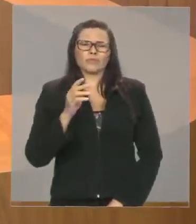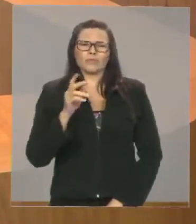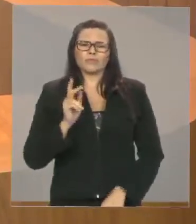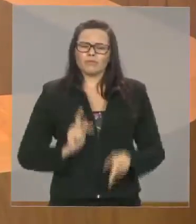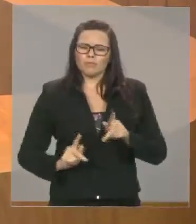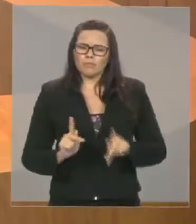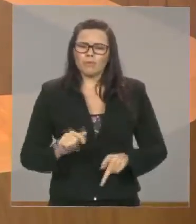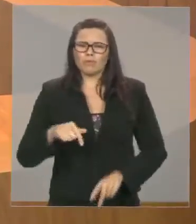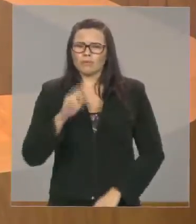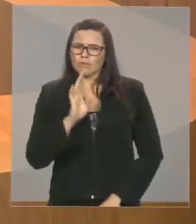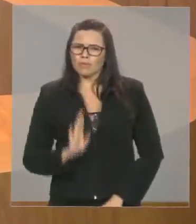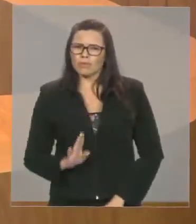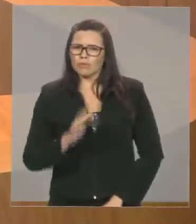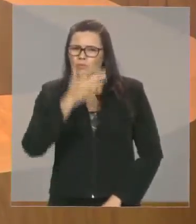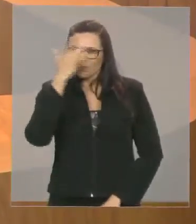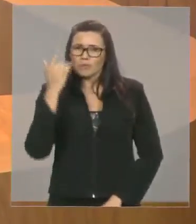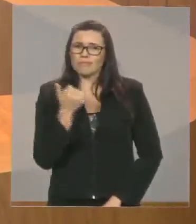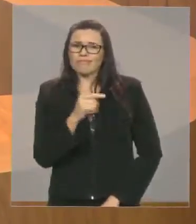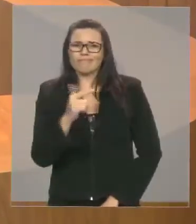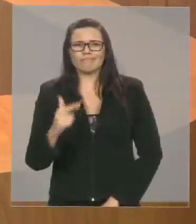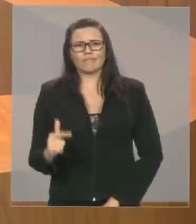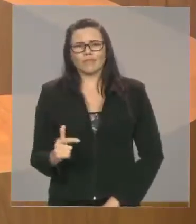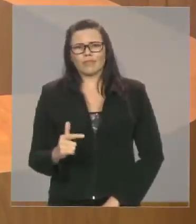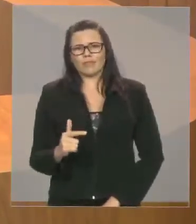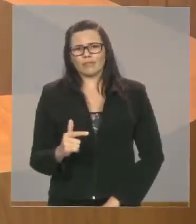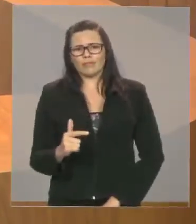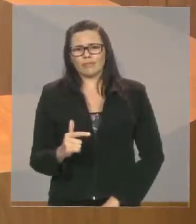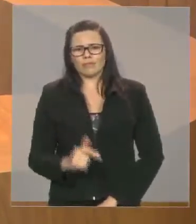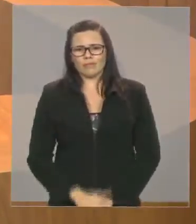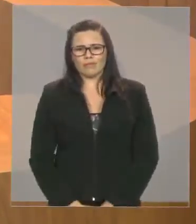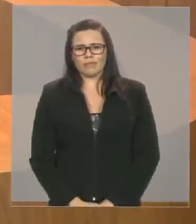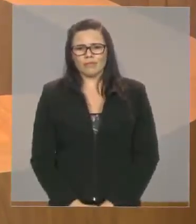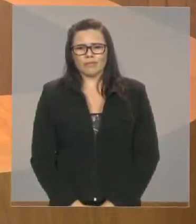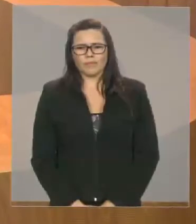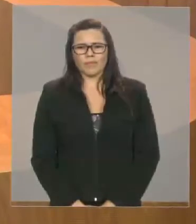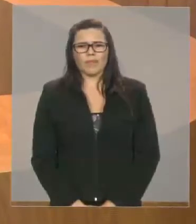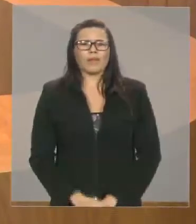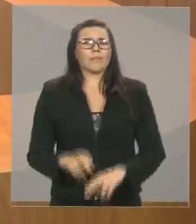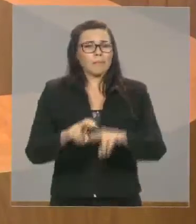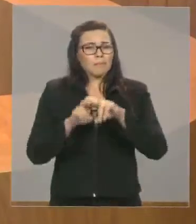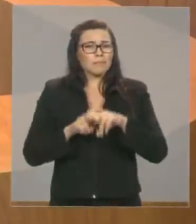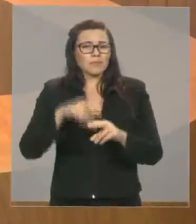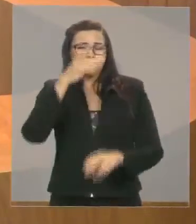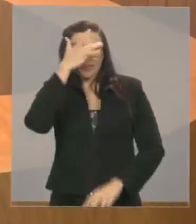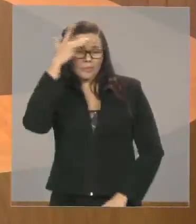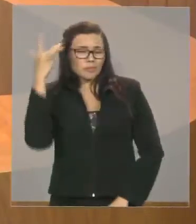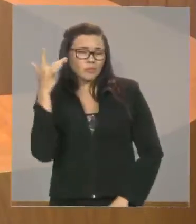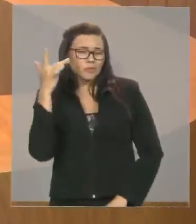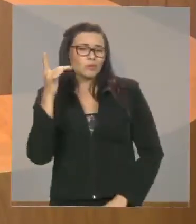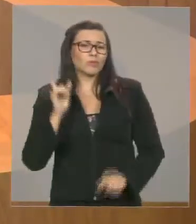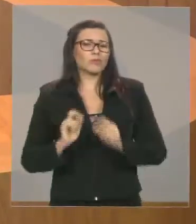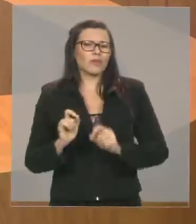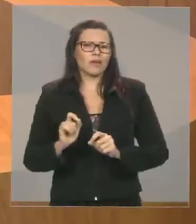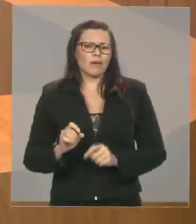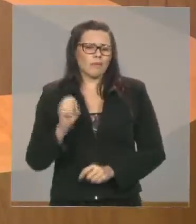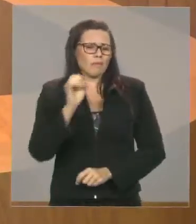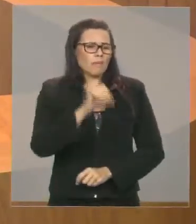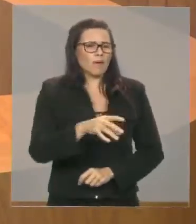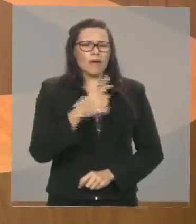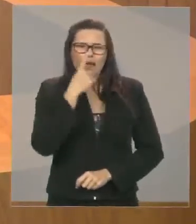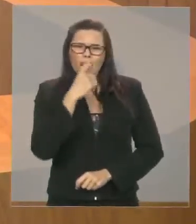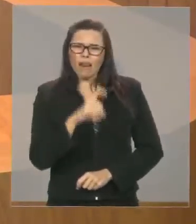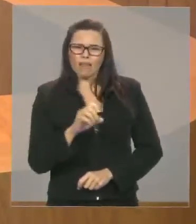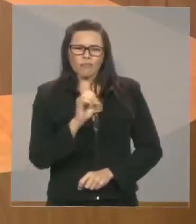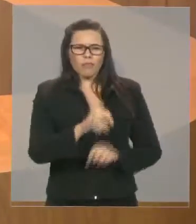qualquer espaço público, inclusive em rios, lagos e córregos, em qualquer um desses lugares é descartado o